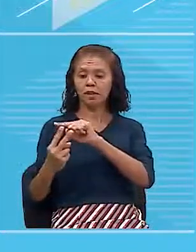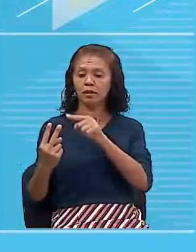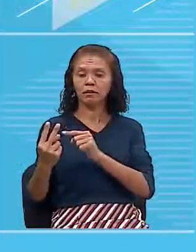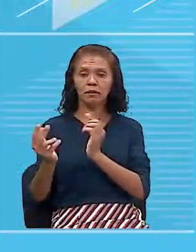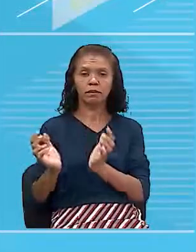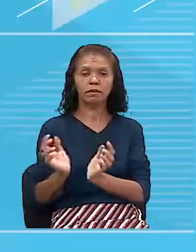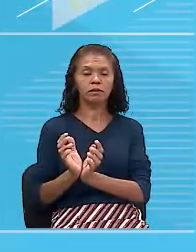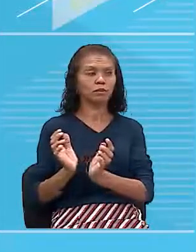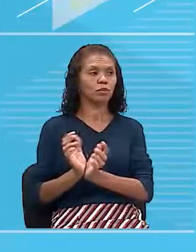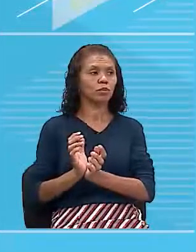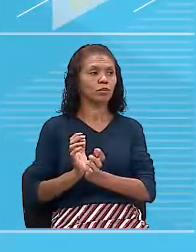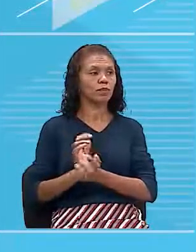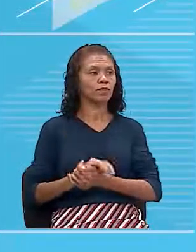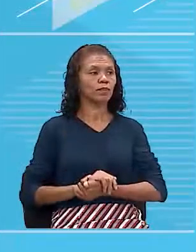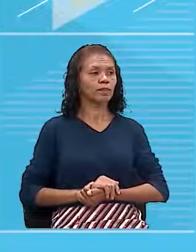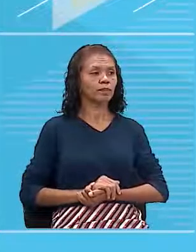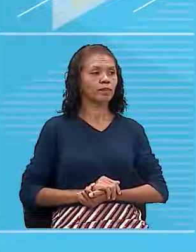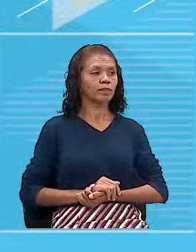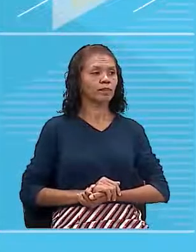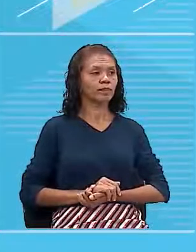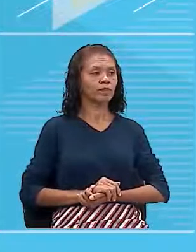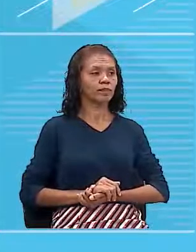até que tá feio viu